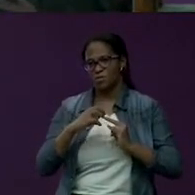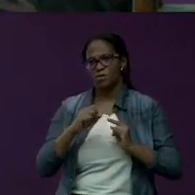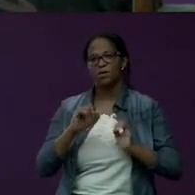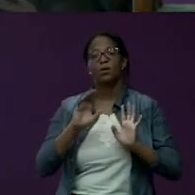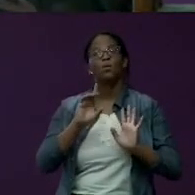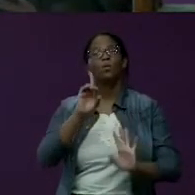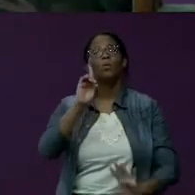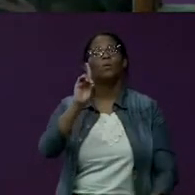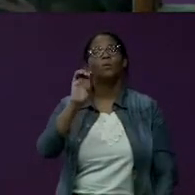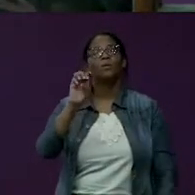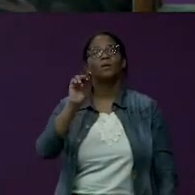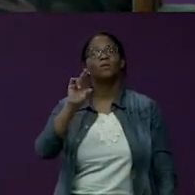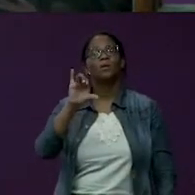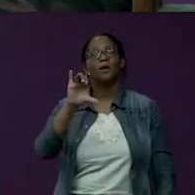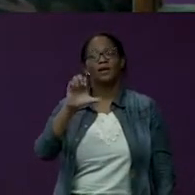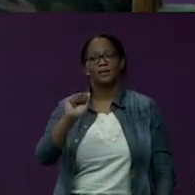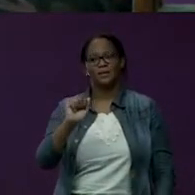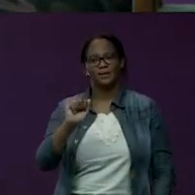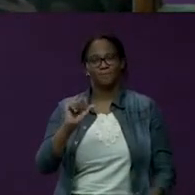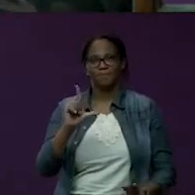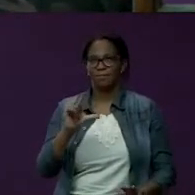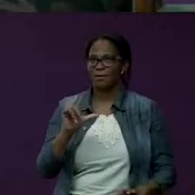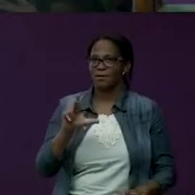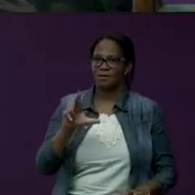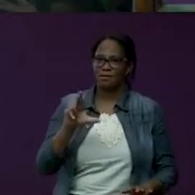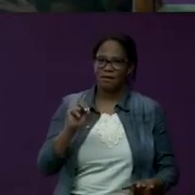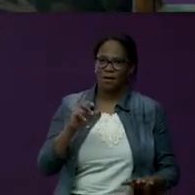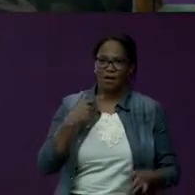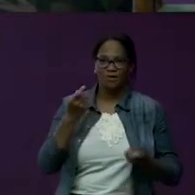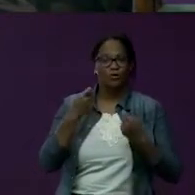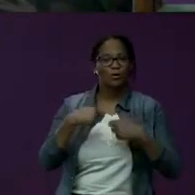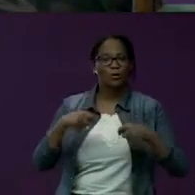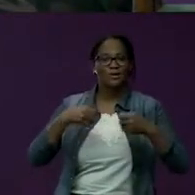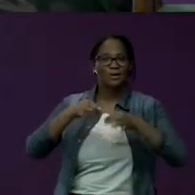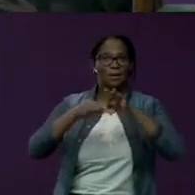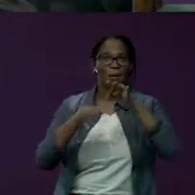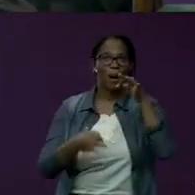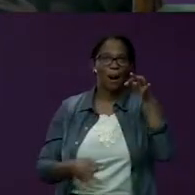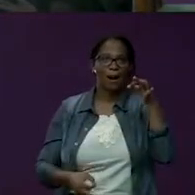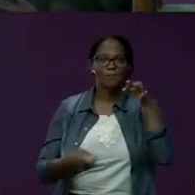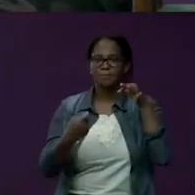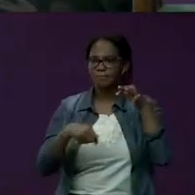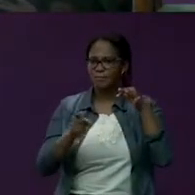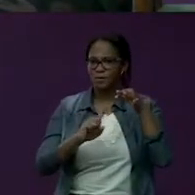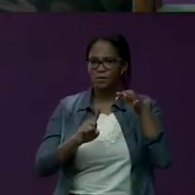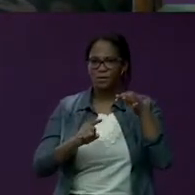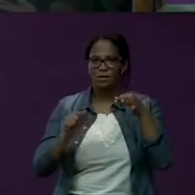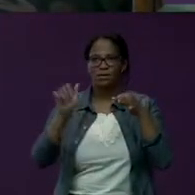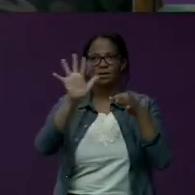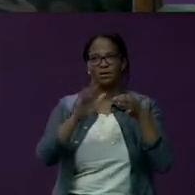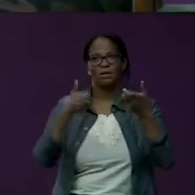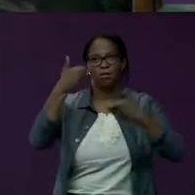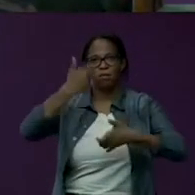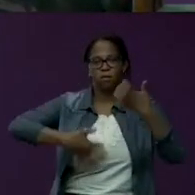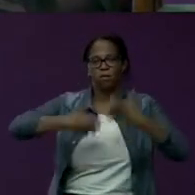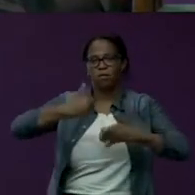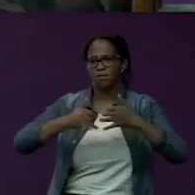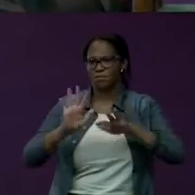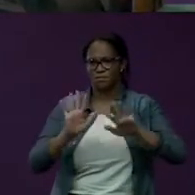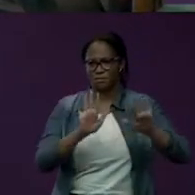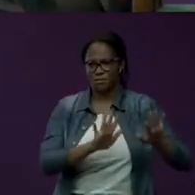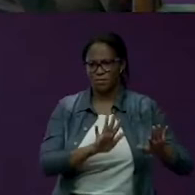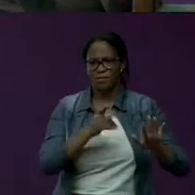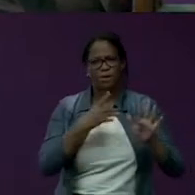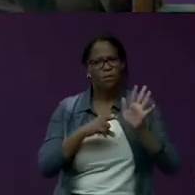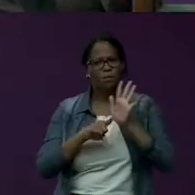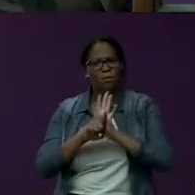sobre a democracia. Isso a gente não precisa falar muito, não precisa de preâmbulo nenhum. Então,